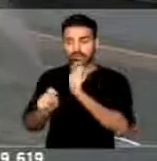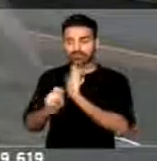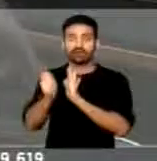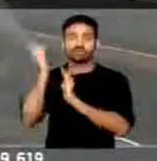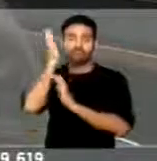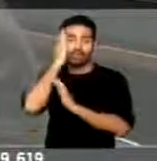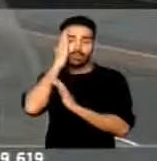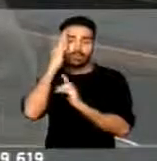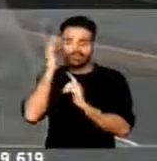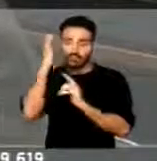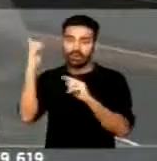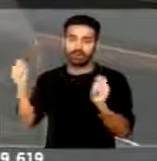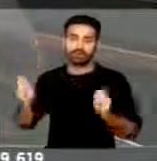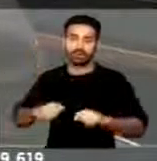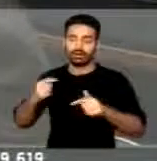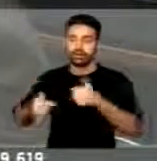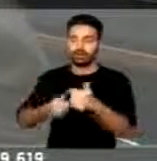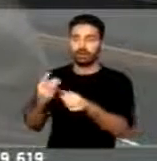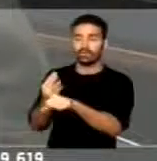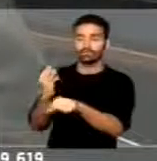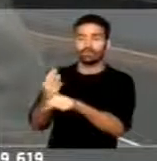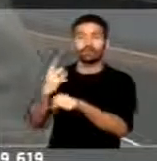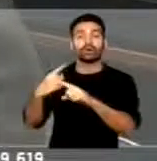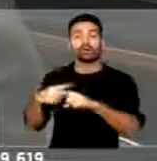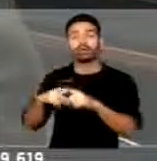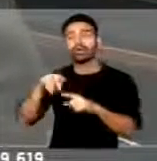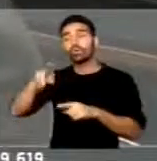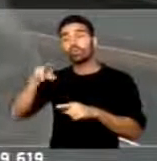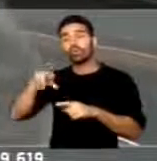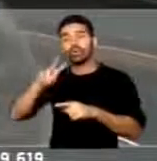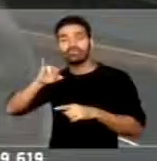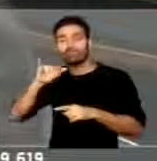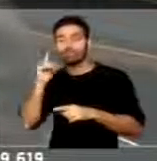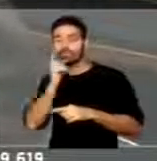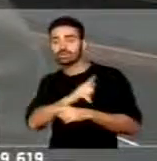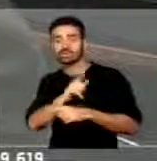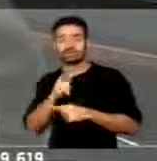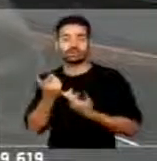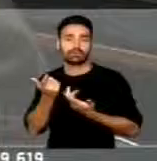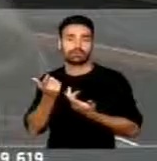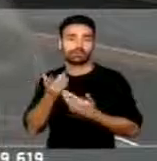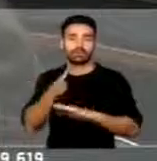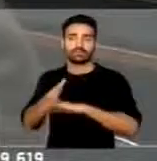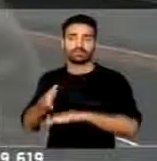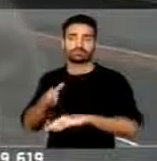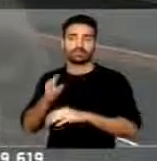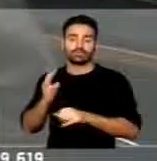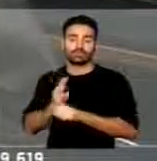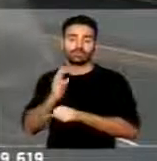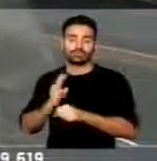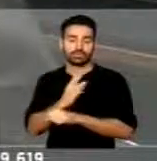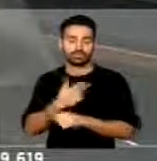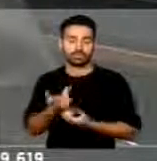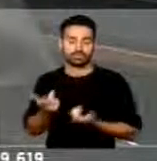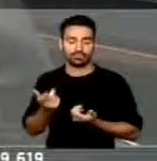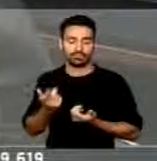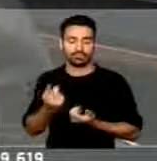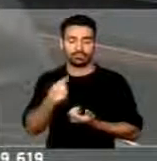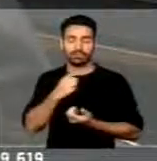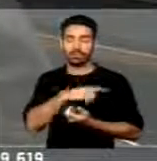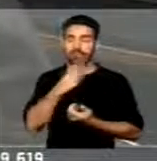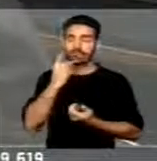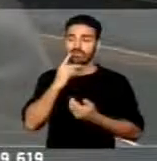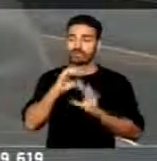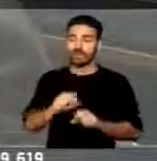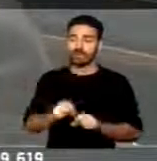é um campo fácil de atuar porque nunca vão pegá-lo por aí. O palestrante falou em apreensão do